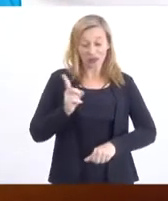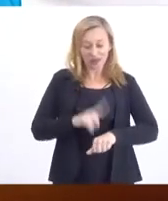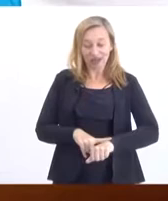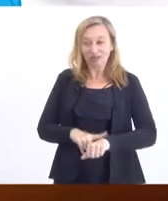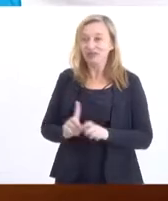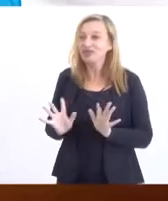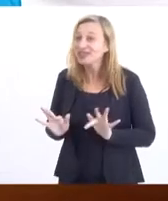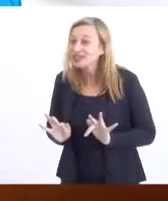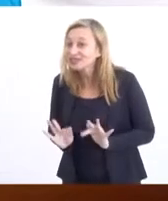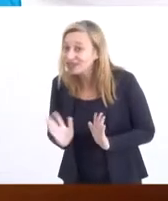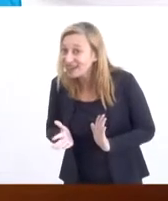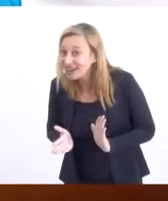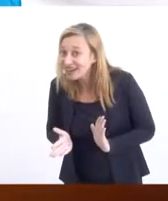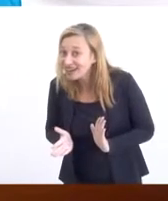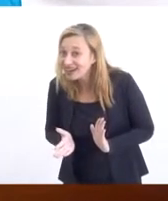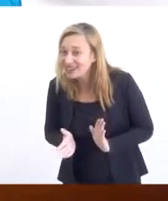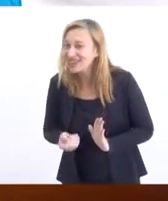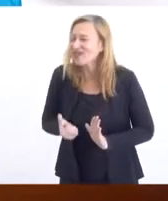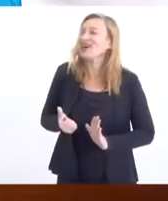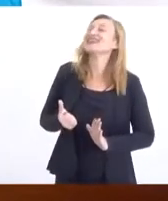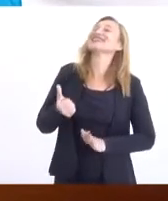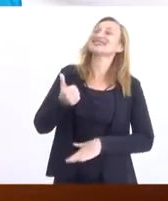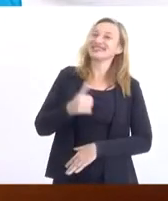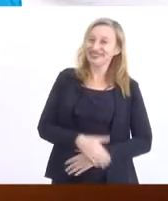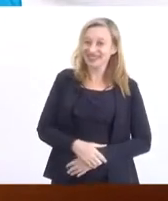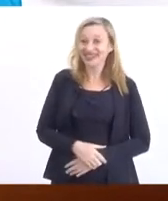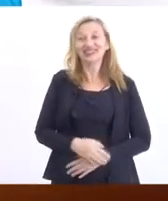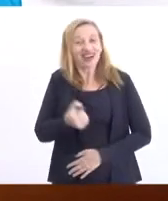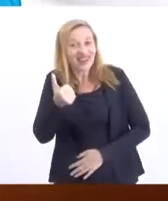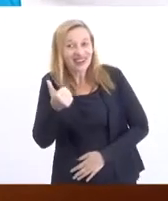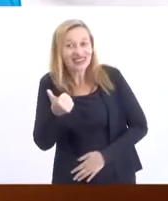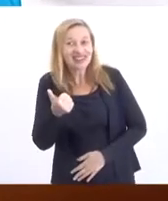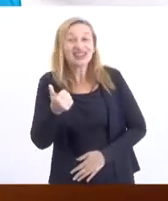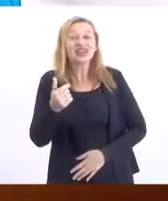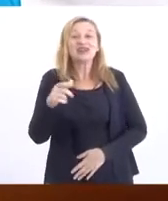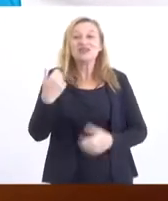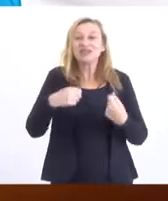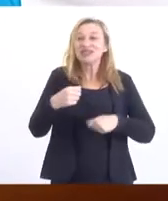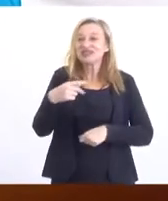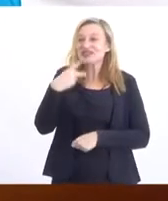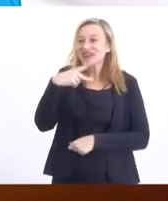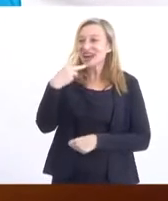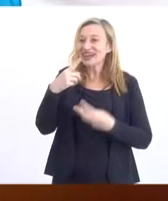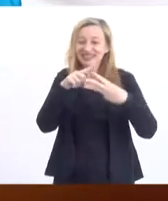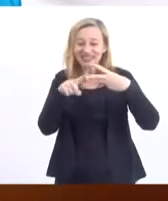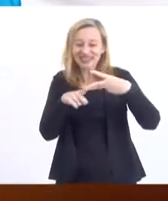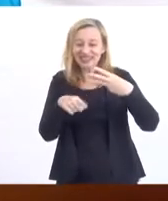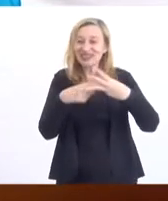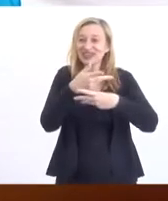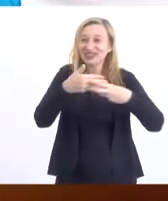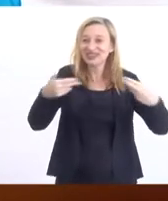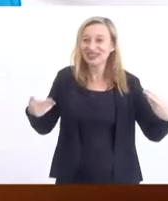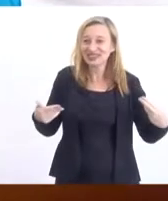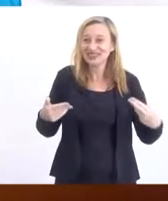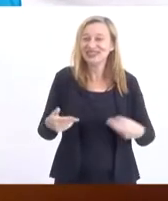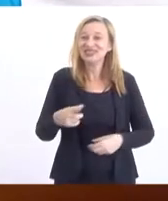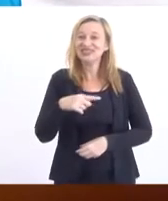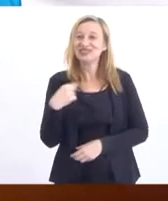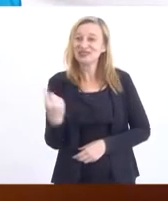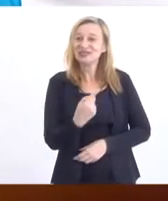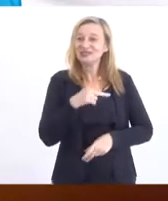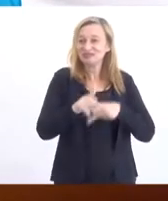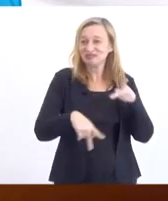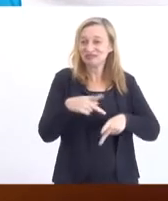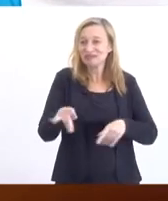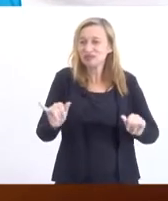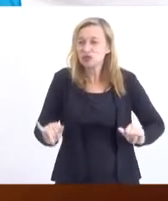acabou? Está quase, né? Está quase, mas eu tenho que falar de três coisas aqui. O nosso povo aqui